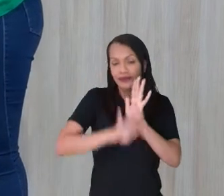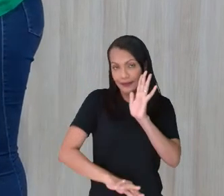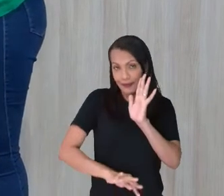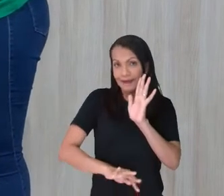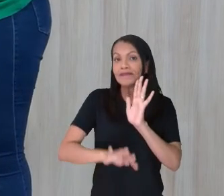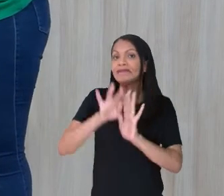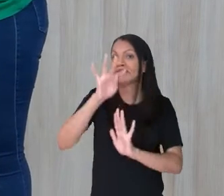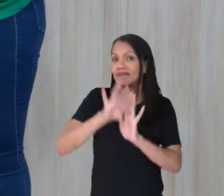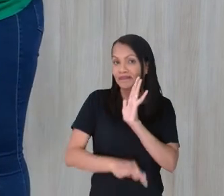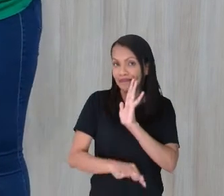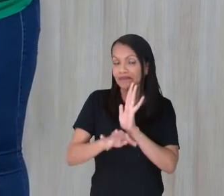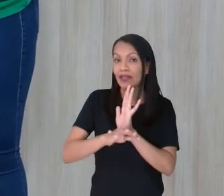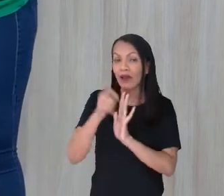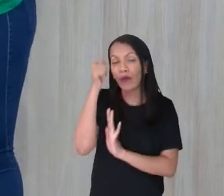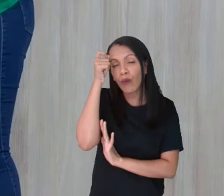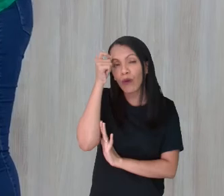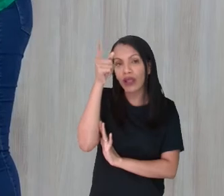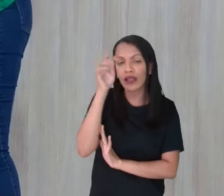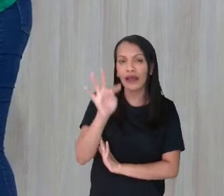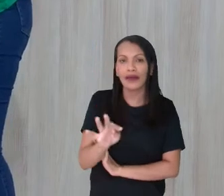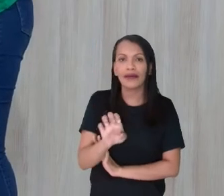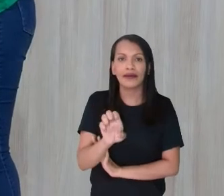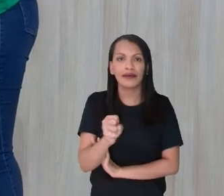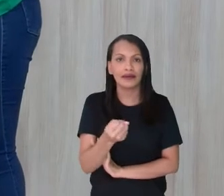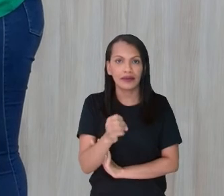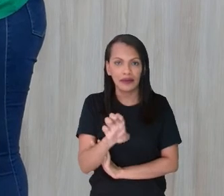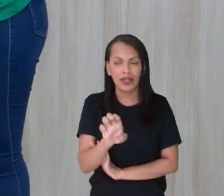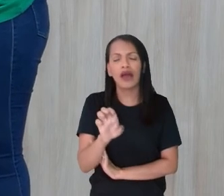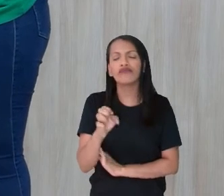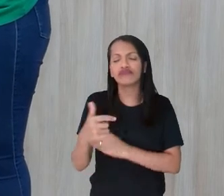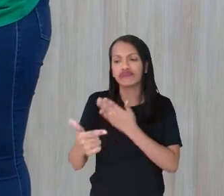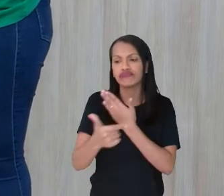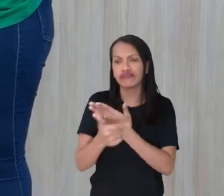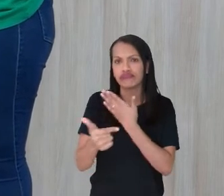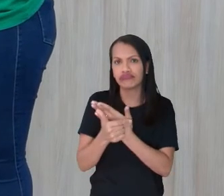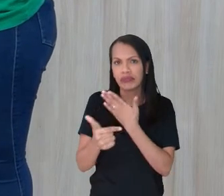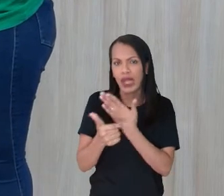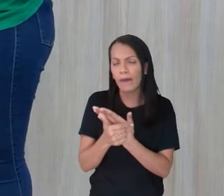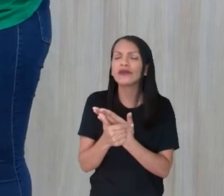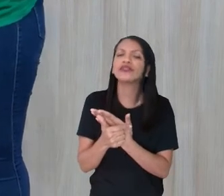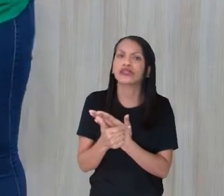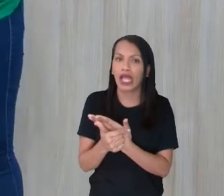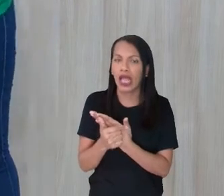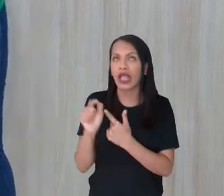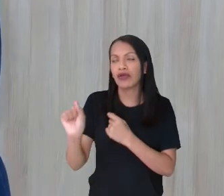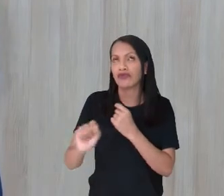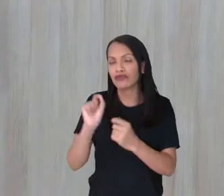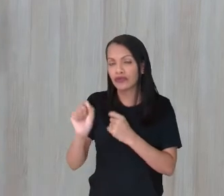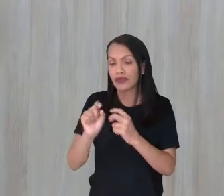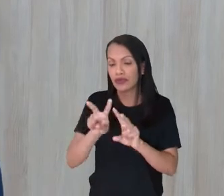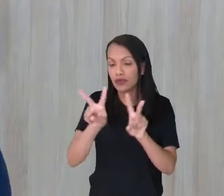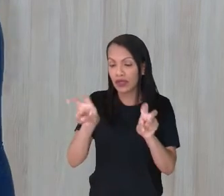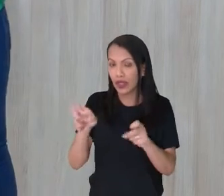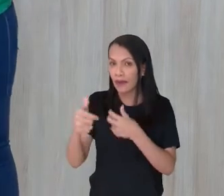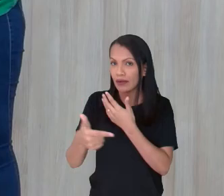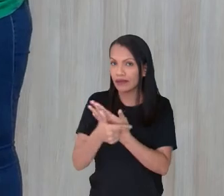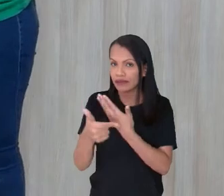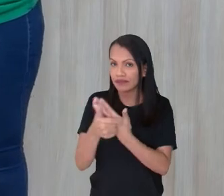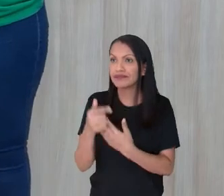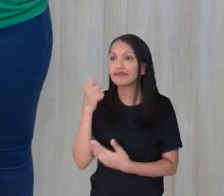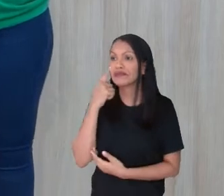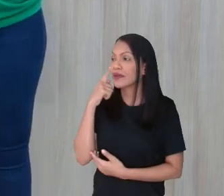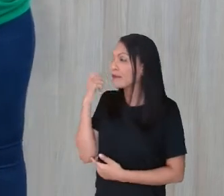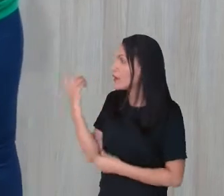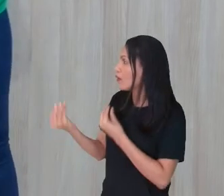tese, viu exatamente o que significa, que é proposição, ou seja, o que é que você vai propor